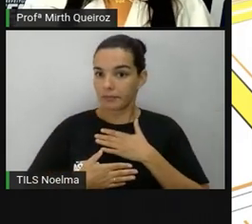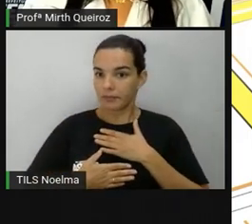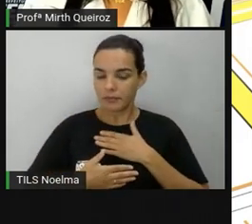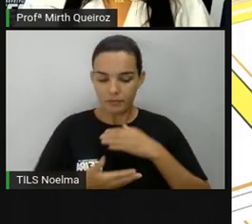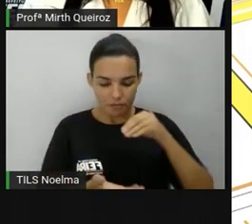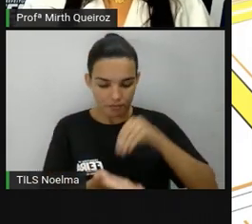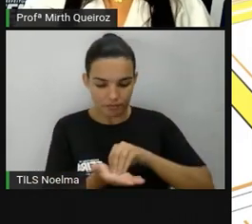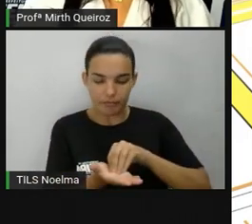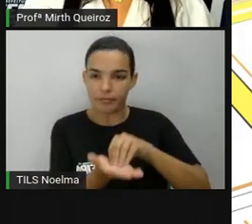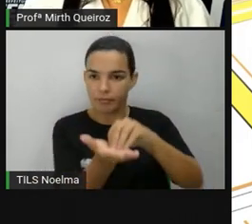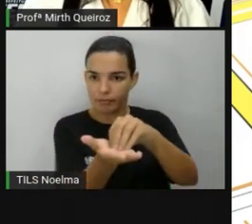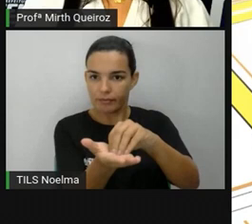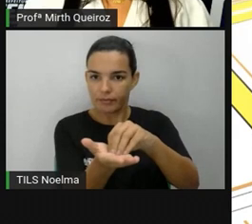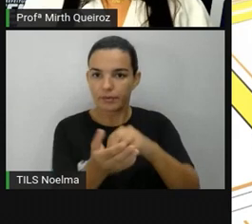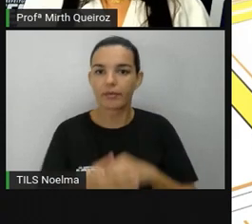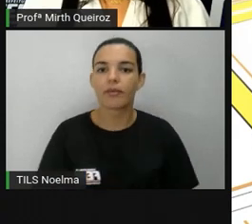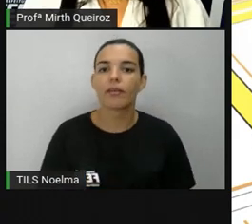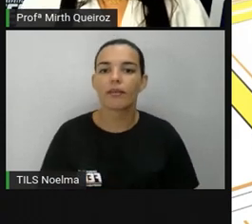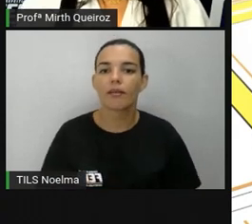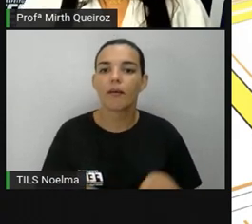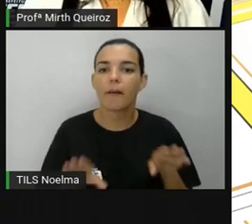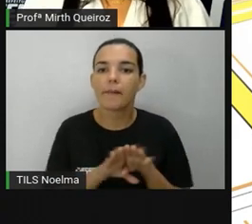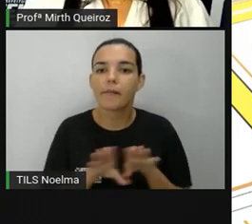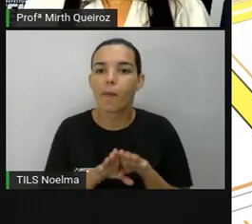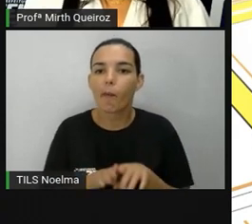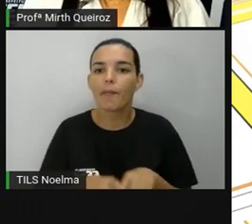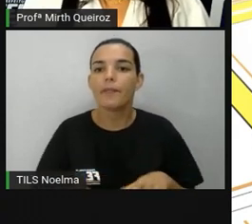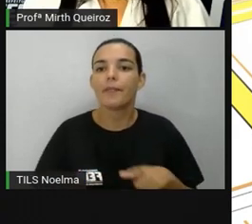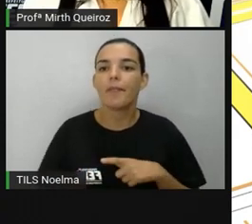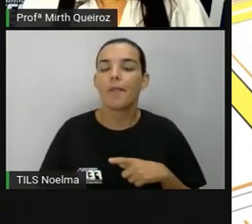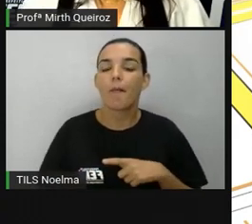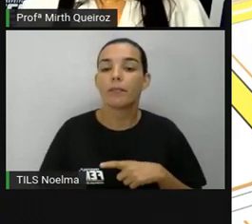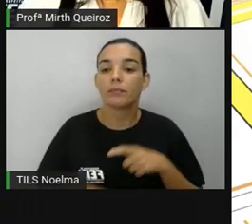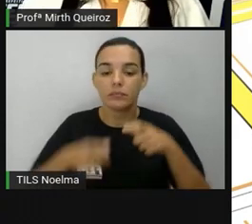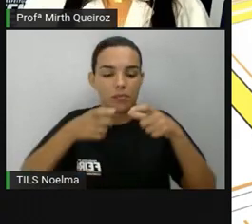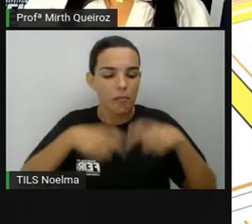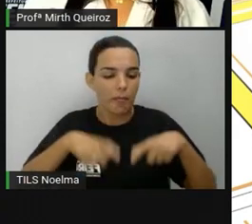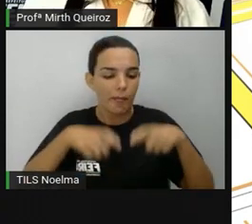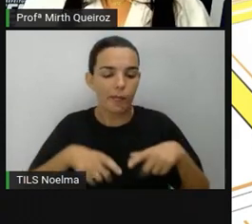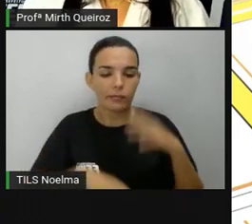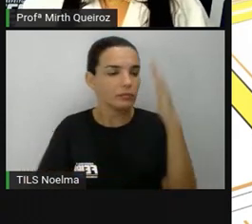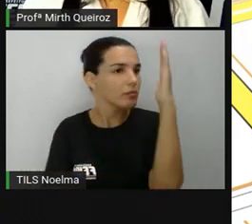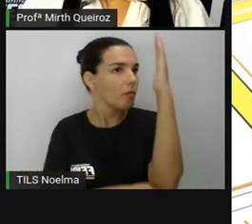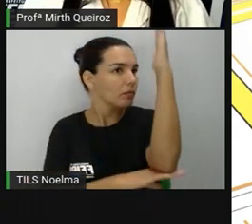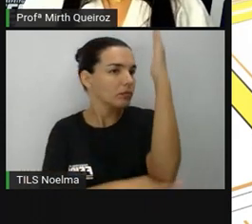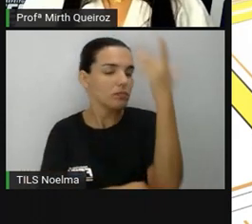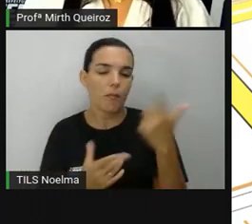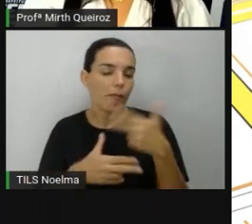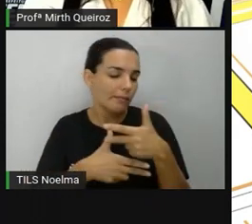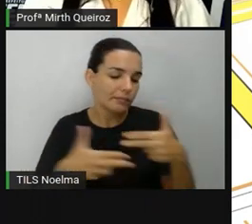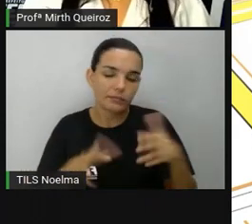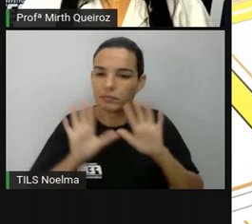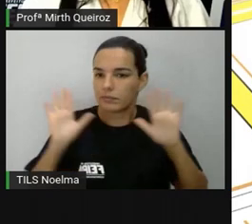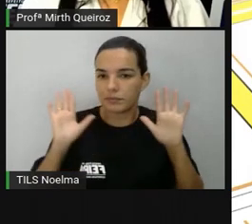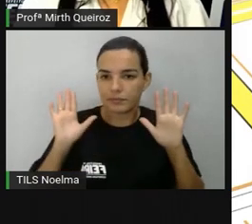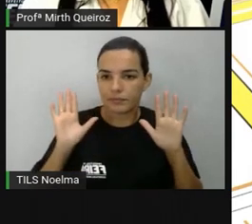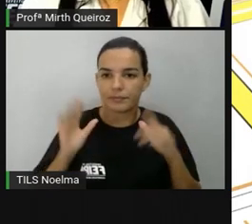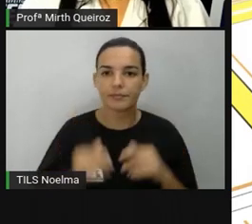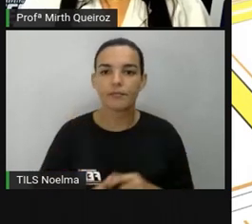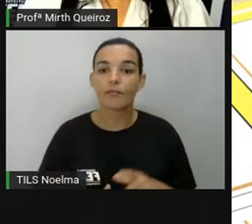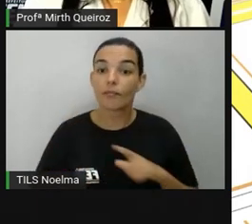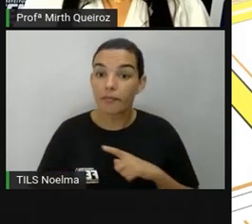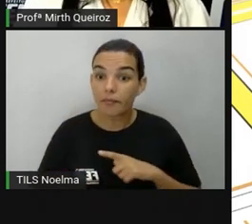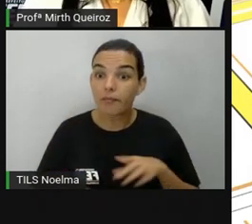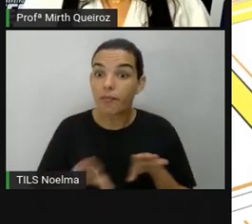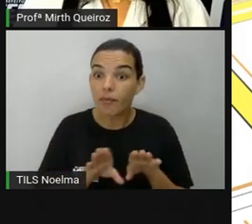gente vai partir ali. A gente pode usar com ponto de referência, um local, um objeto. E aprendemos também